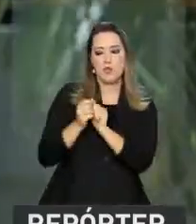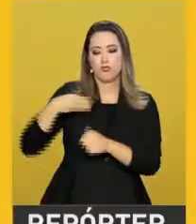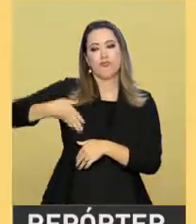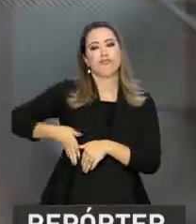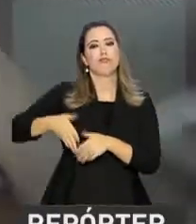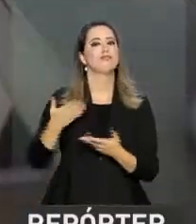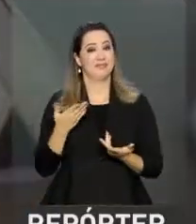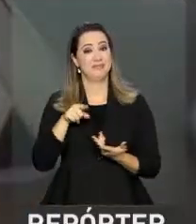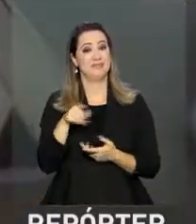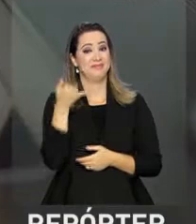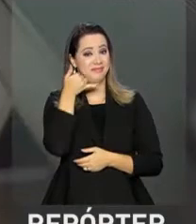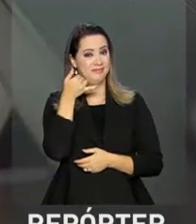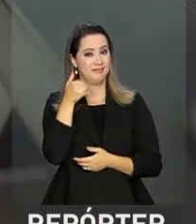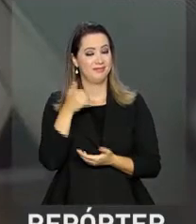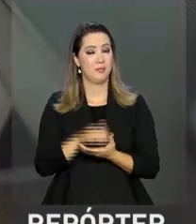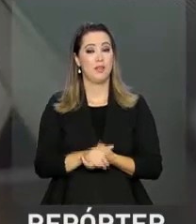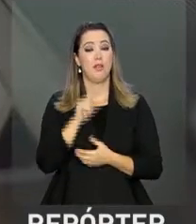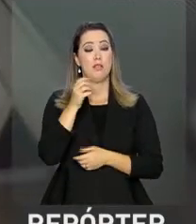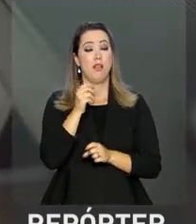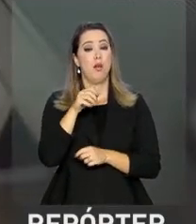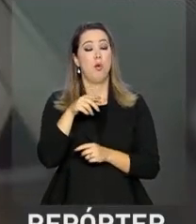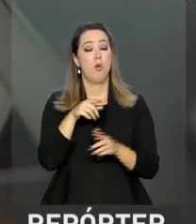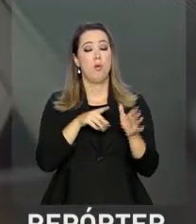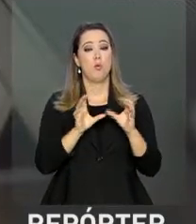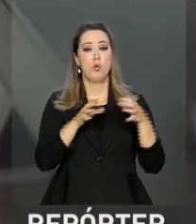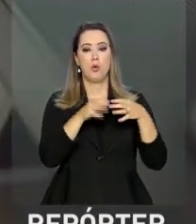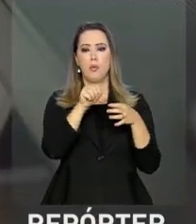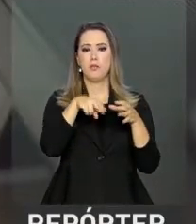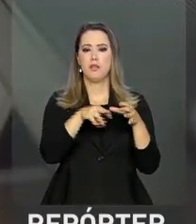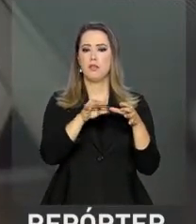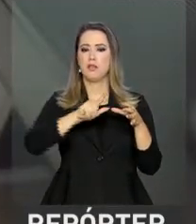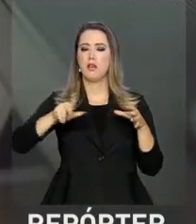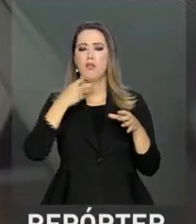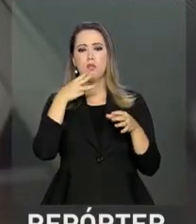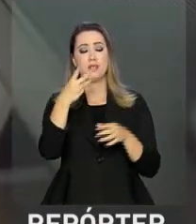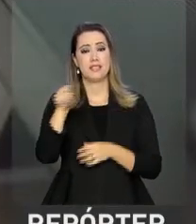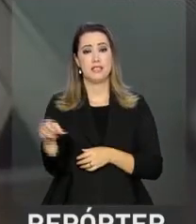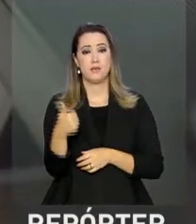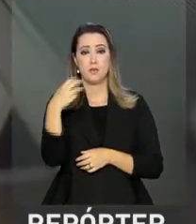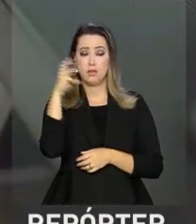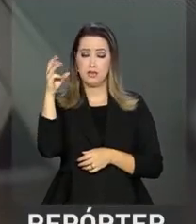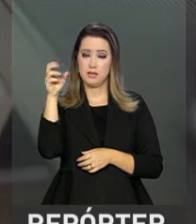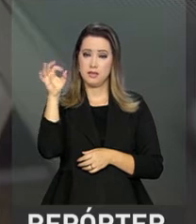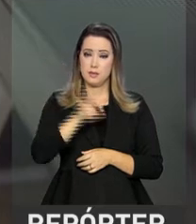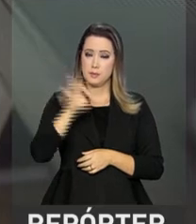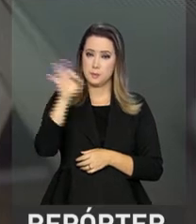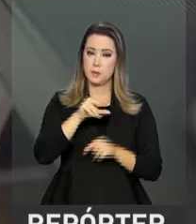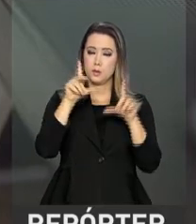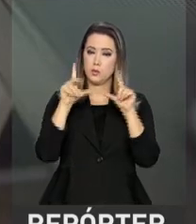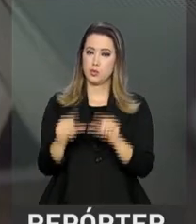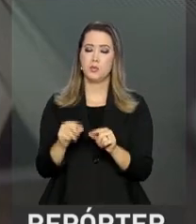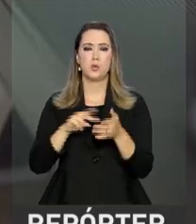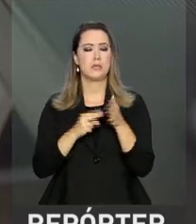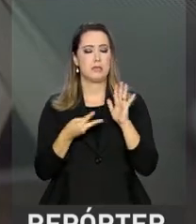ele dados da anatel indicam que no ano passado houve uma queda de 3,15 por cento no número de linhas fixas no país